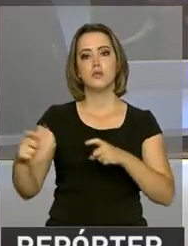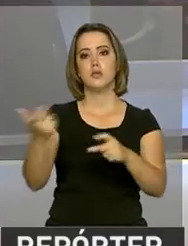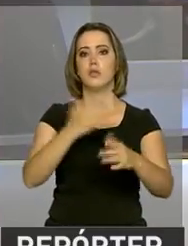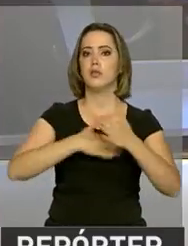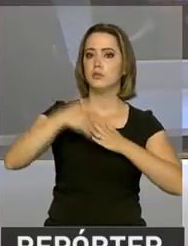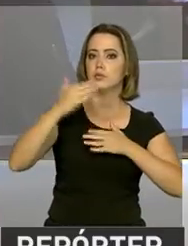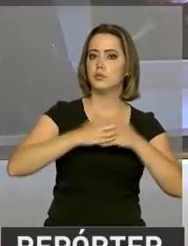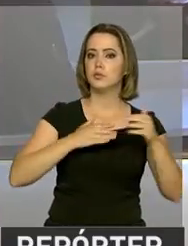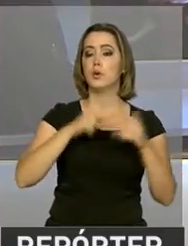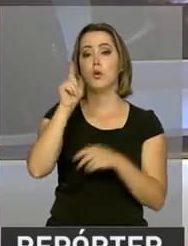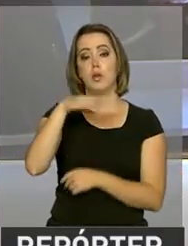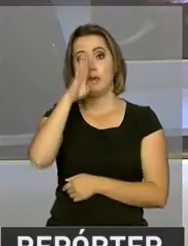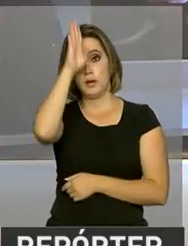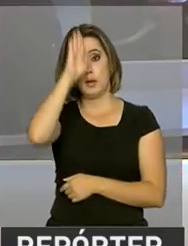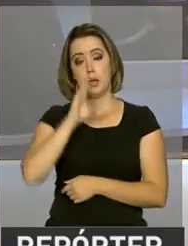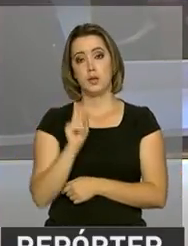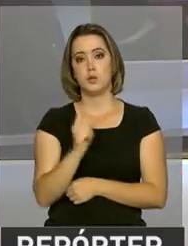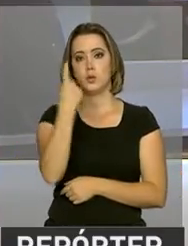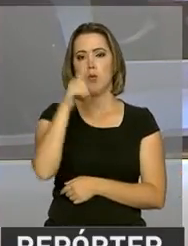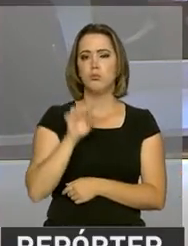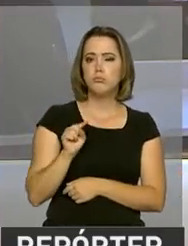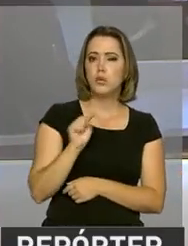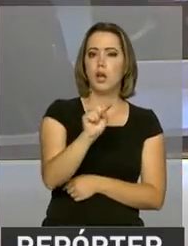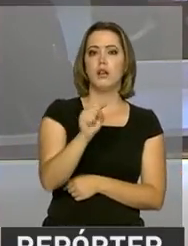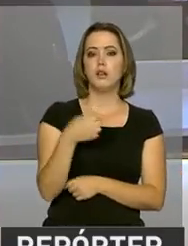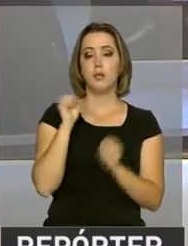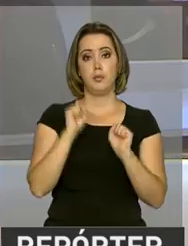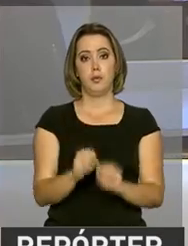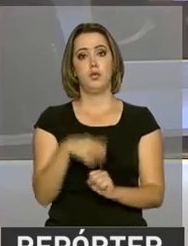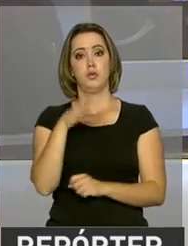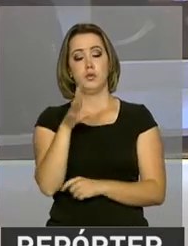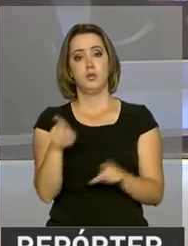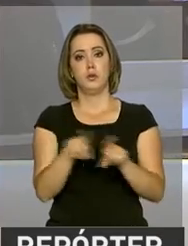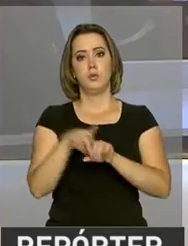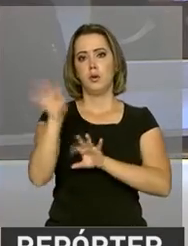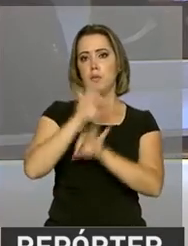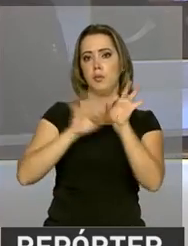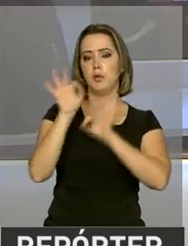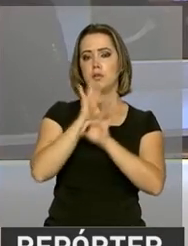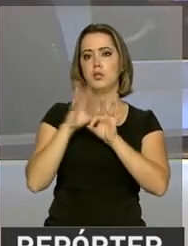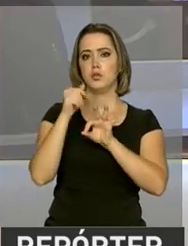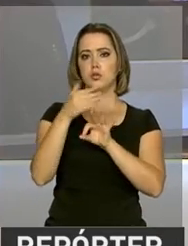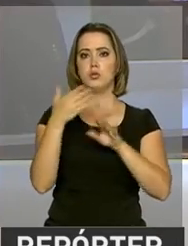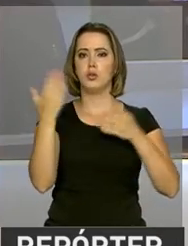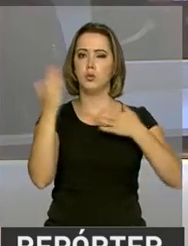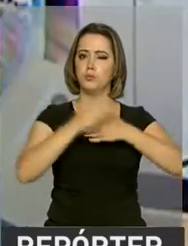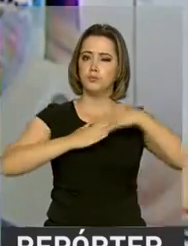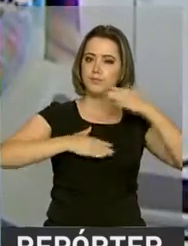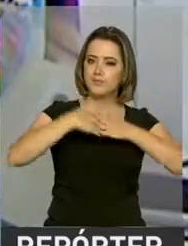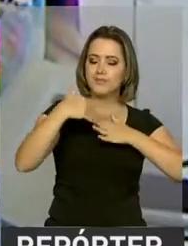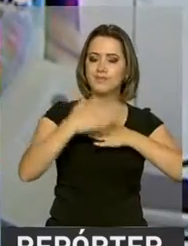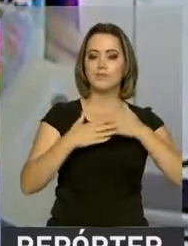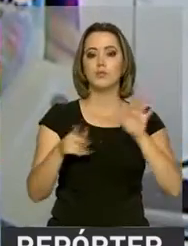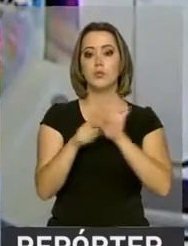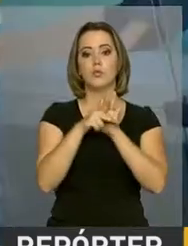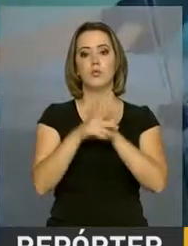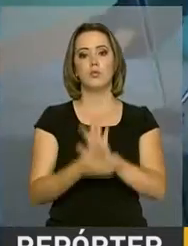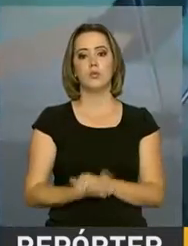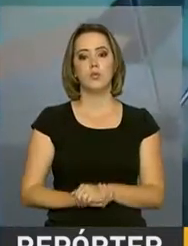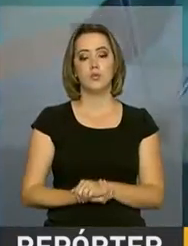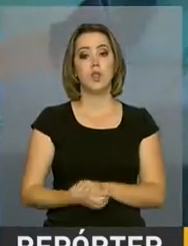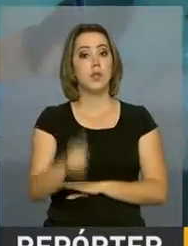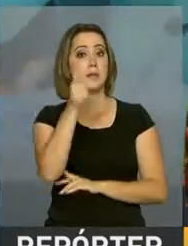acesso de graça e com apenas um clique é possível também planejar a carreira as mulheres